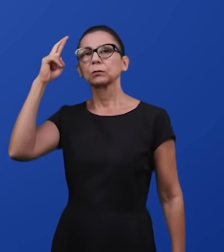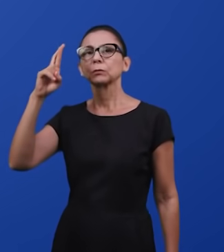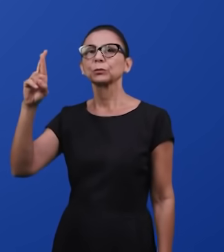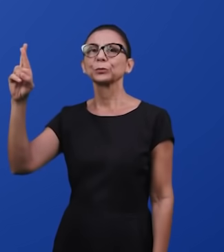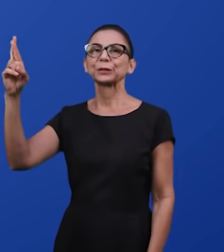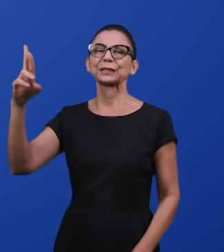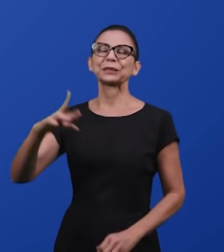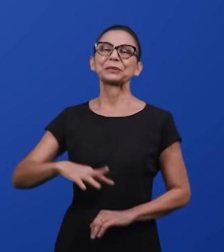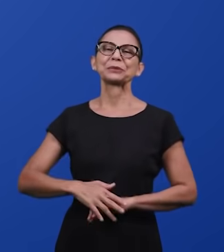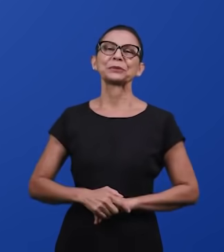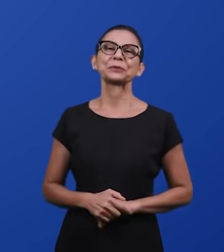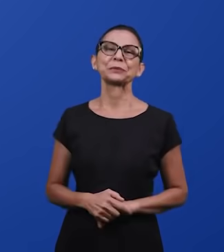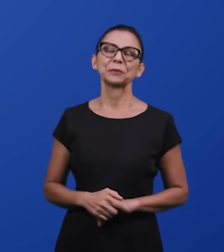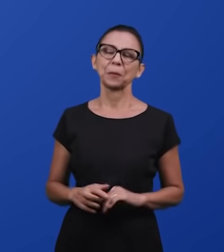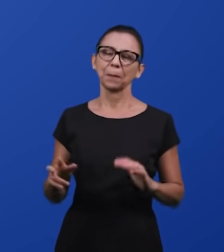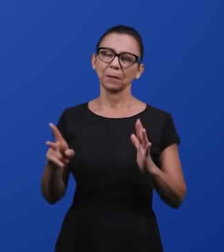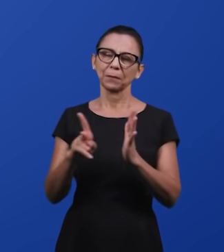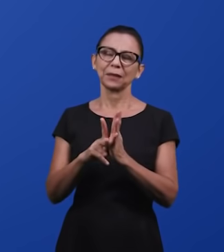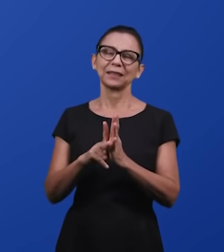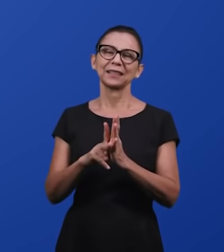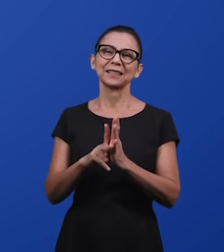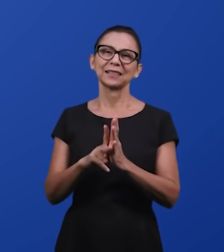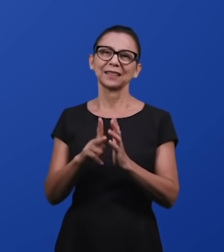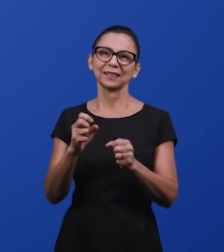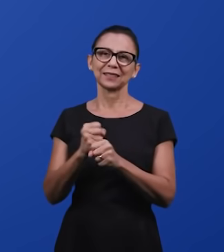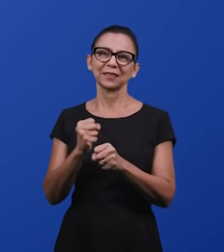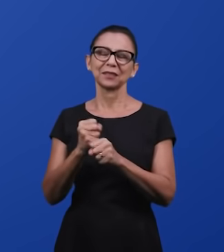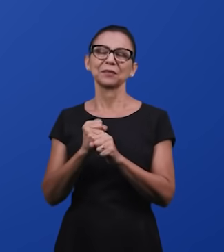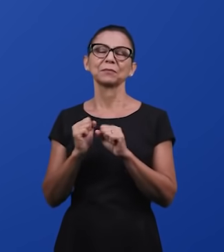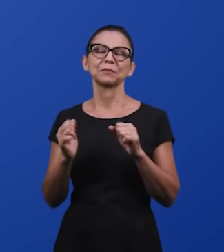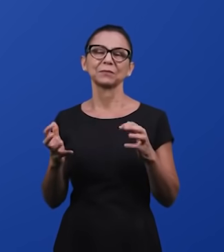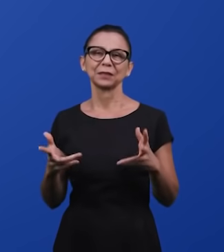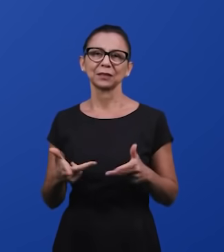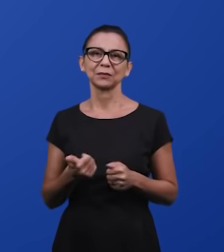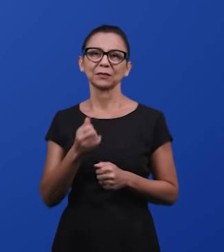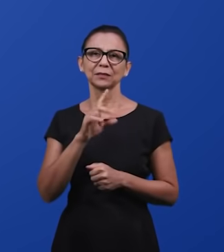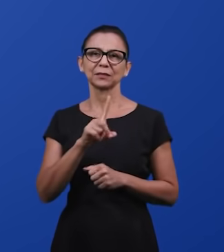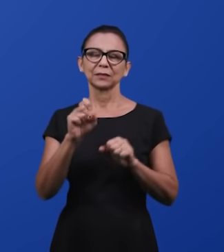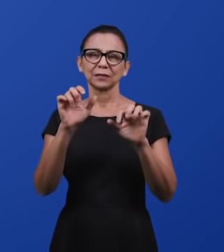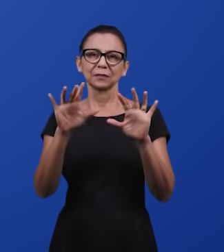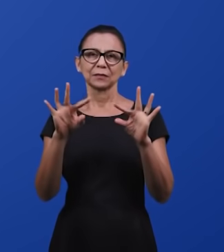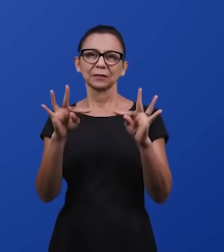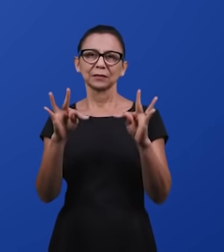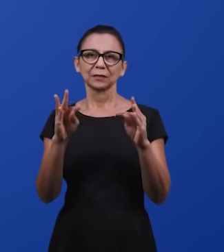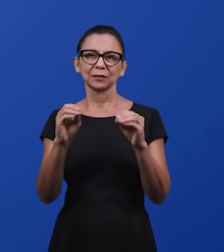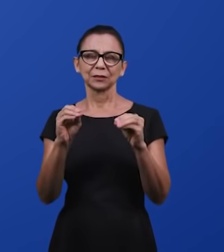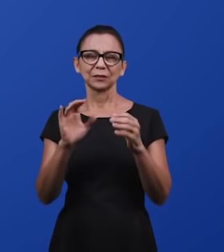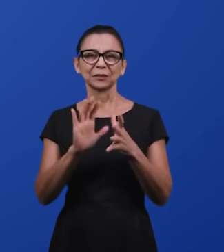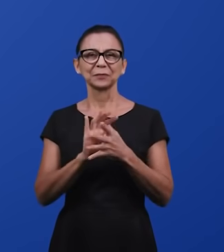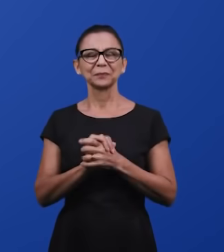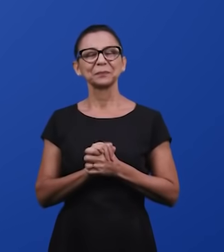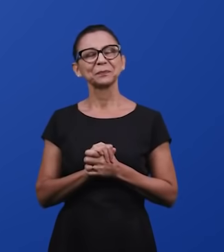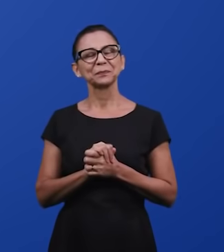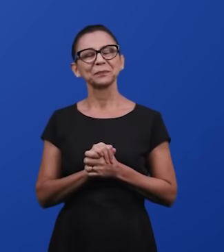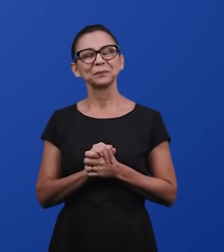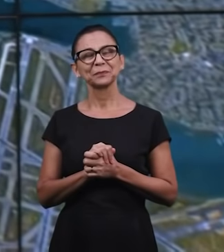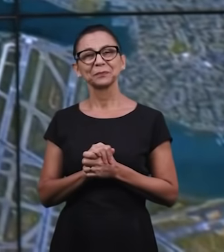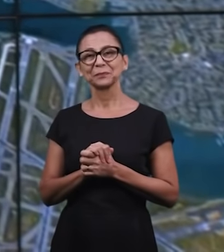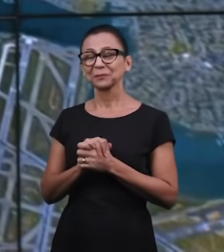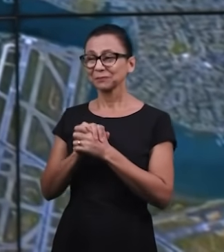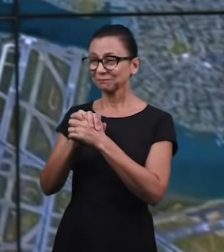nós sermos pertencentes a esta obra maravilhosa. Que Deus abençoe a todos, a paz do Senhor